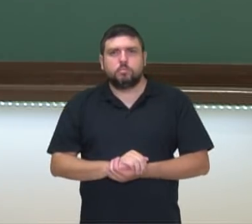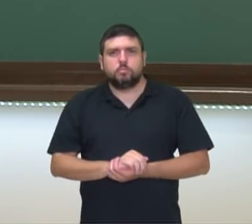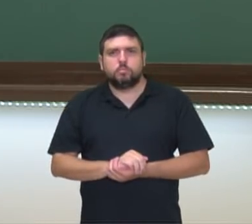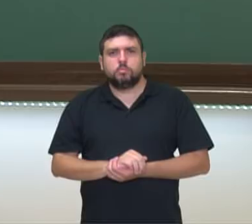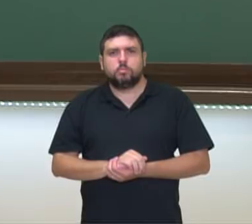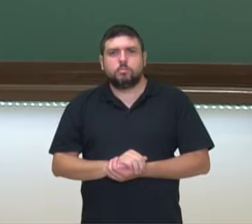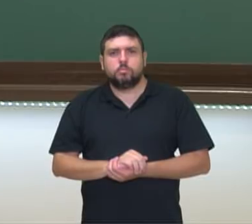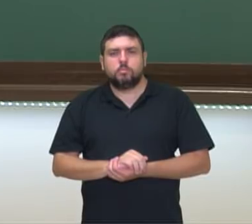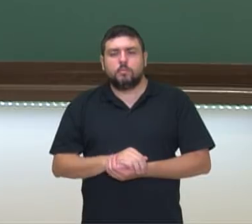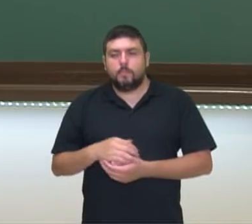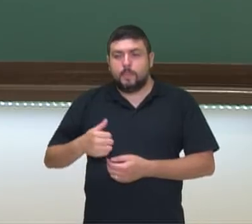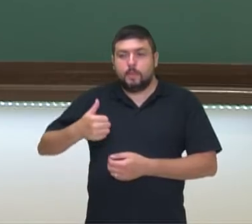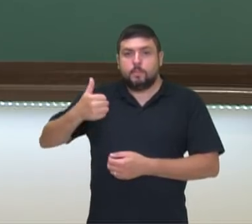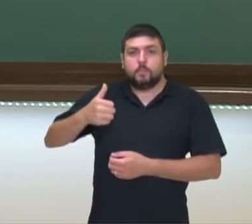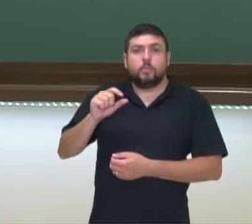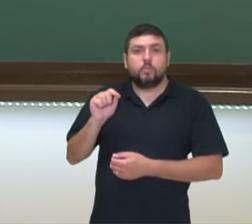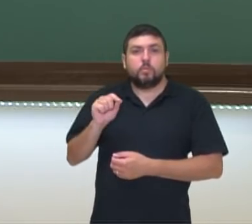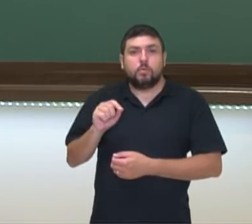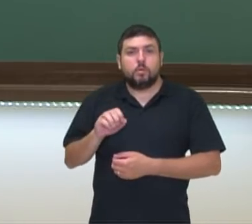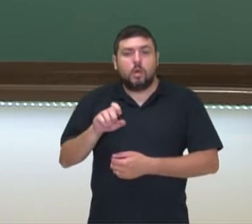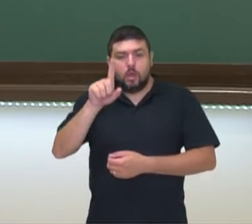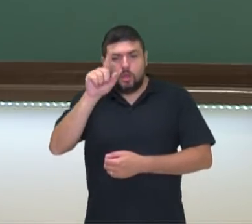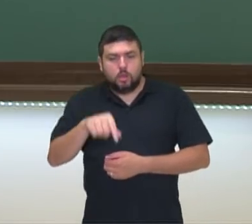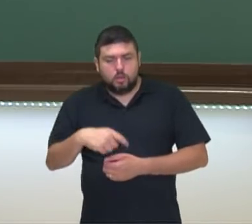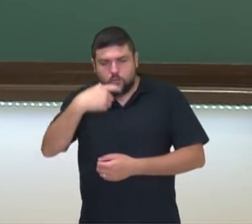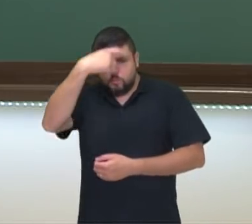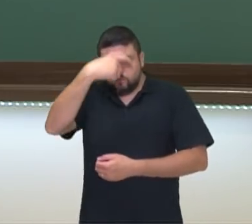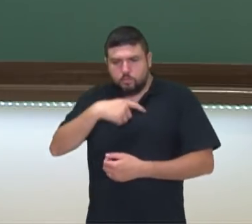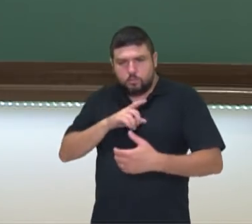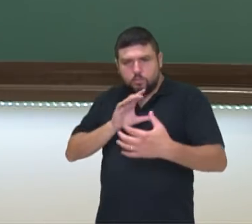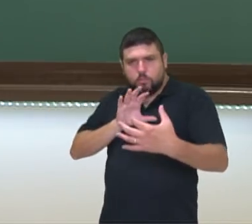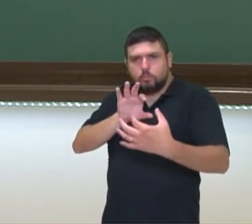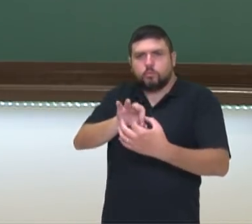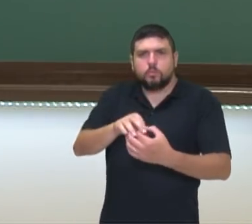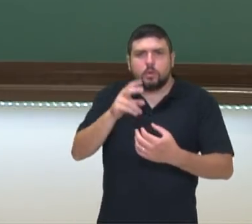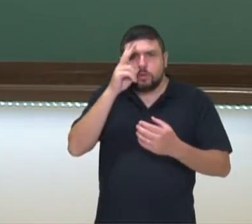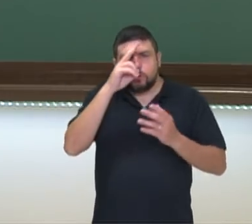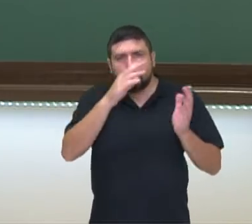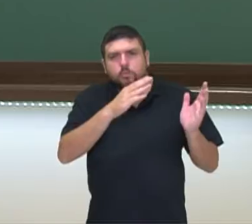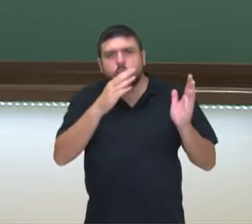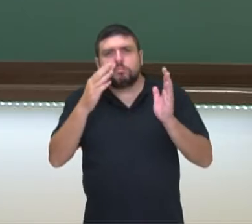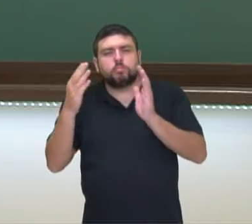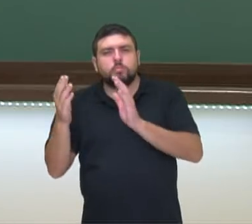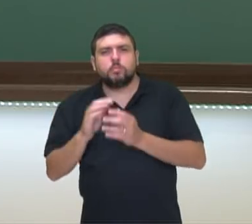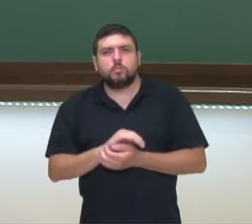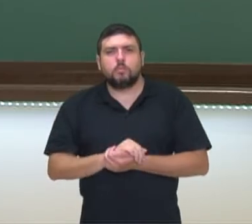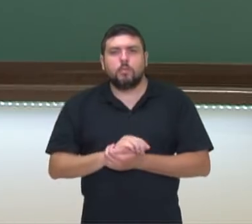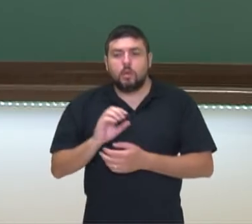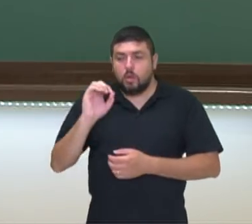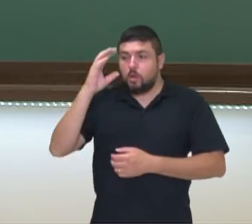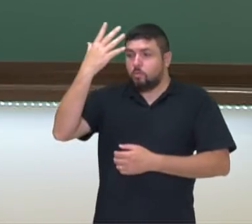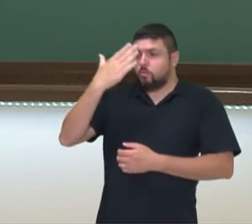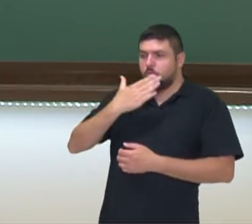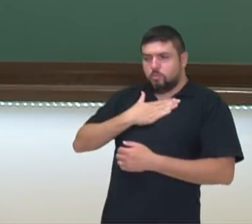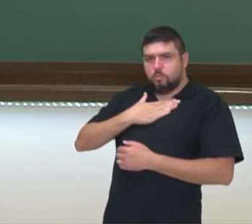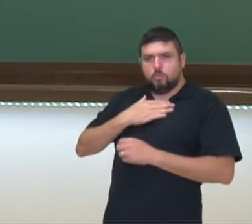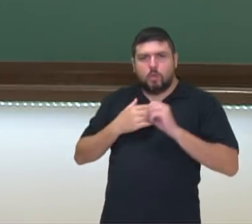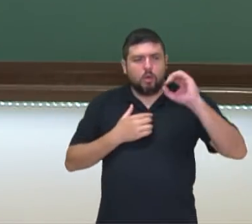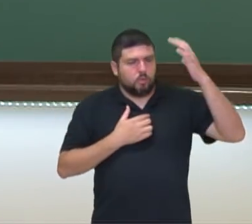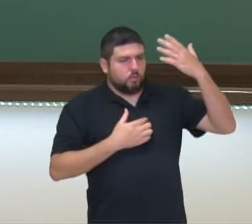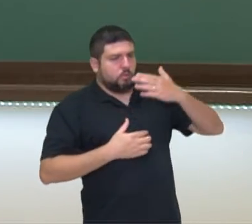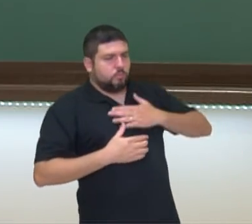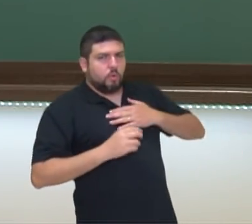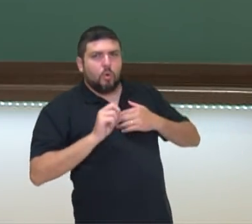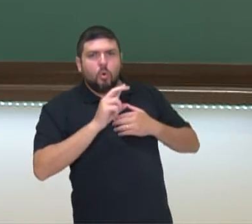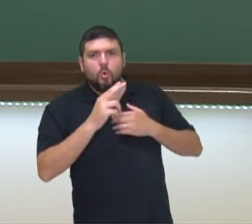primeira pessoa é aquele narrador que é personagem, que ele participa da história, que a história acontece com ele ou quem está em sua